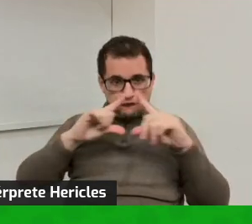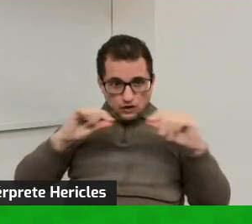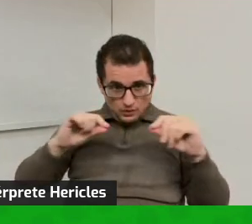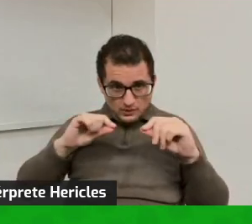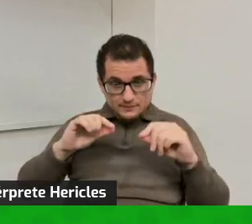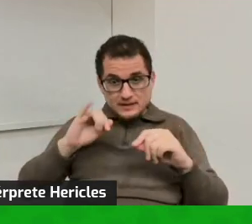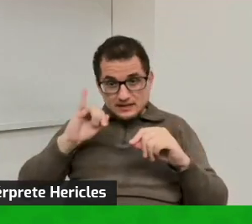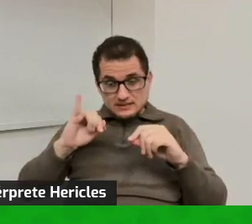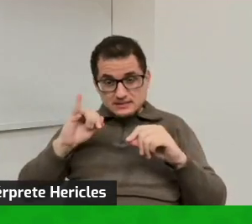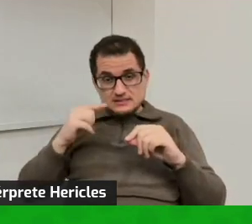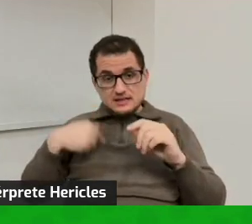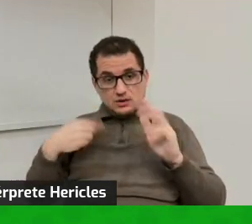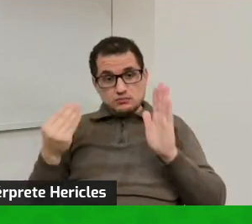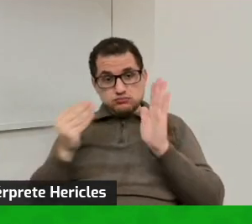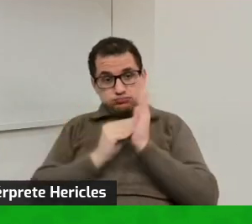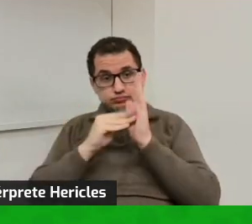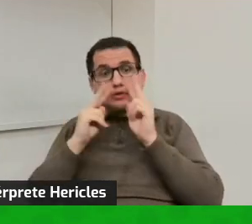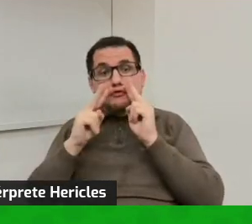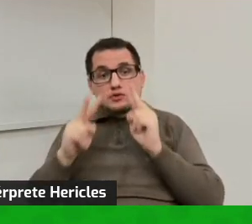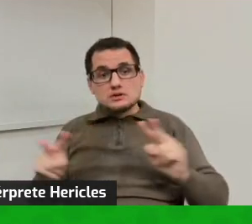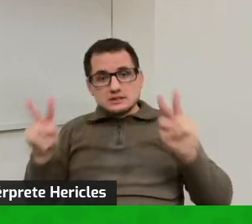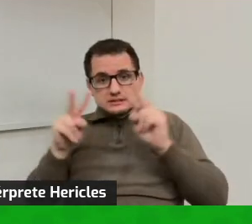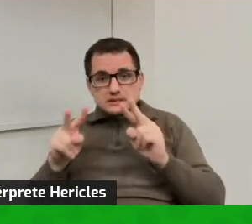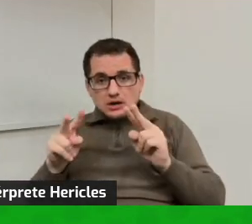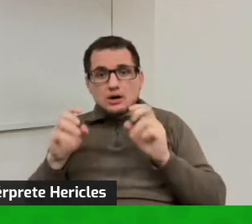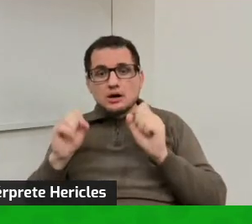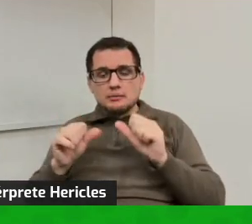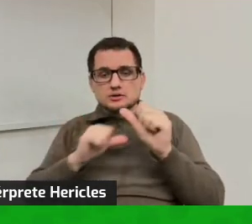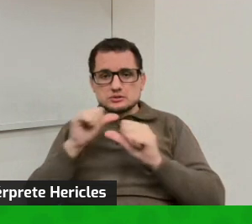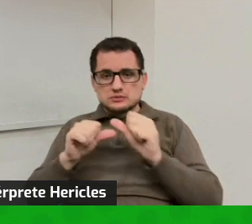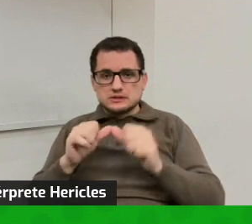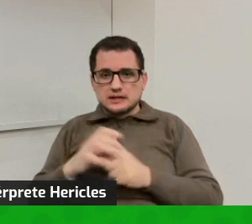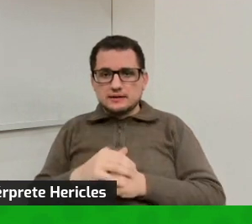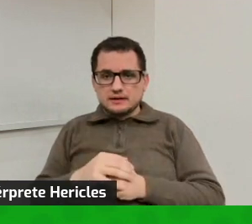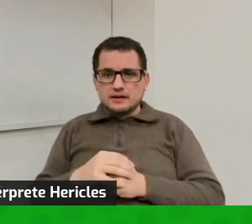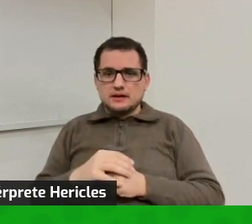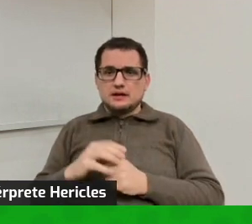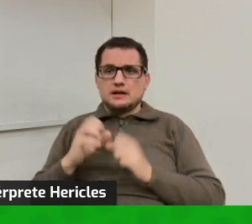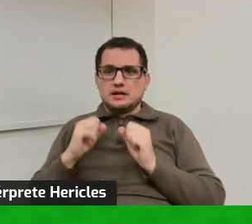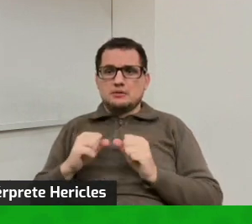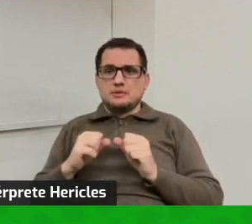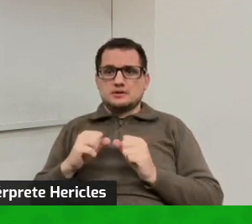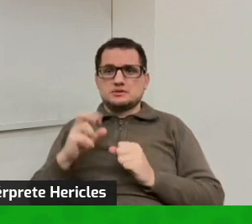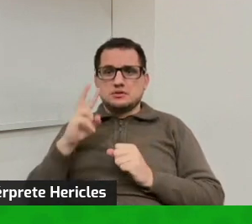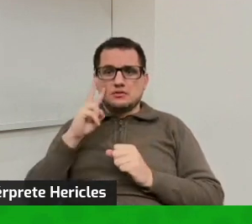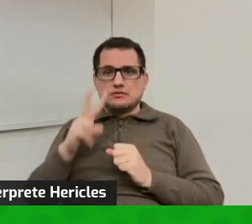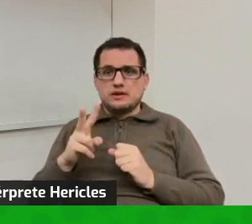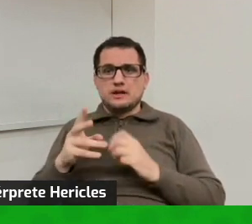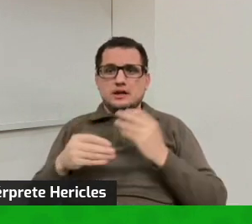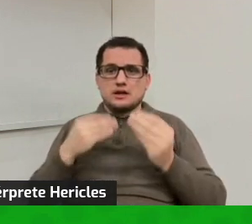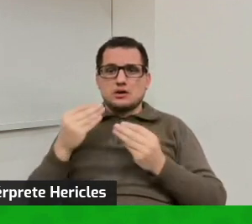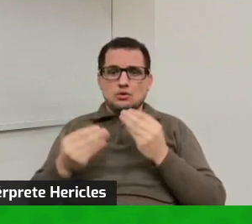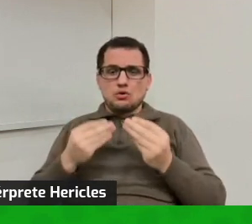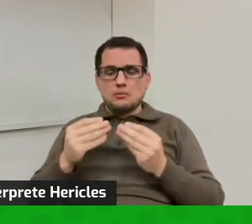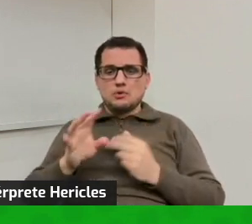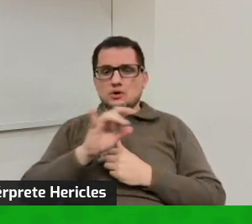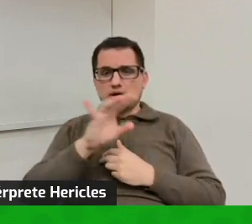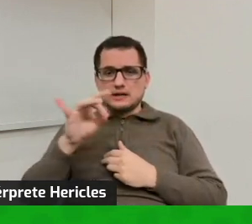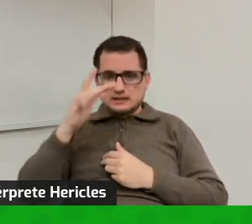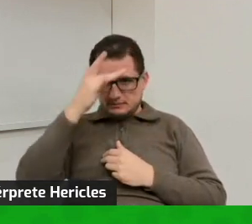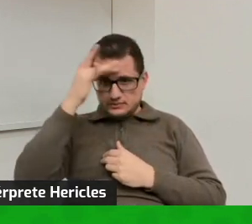ir alterando as cartas. E eu consigo ir vendo como vai chegar para cada uma das